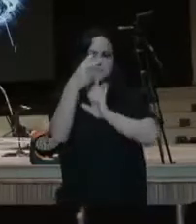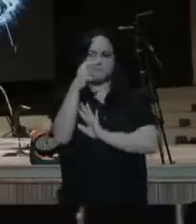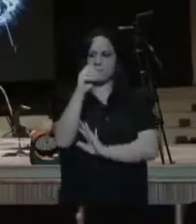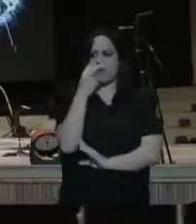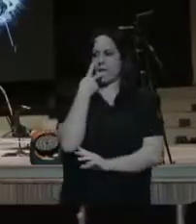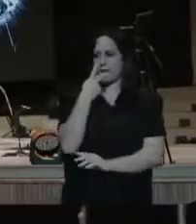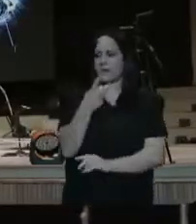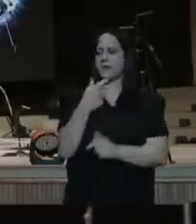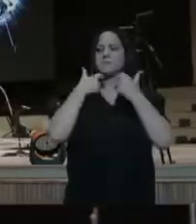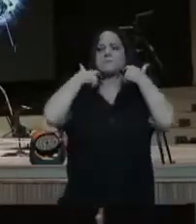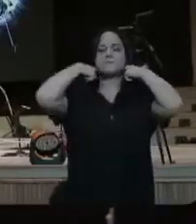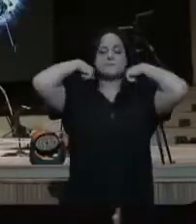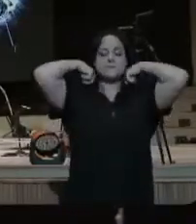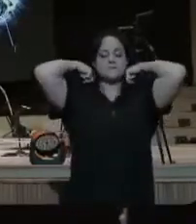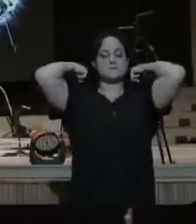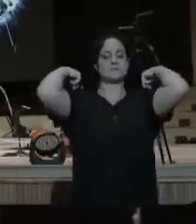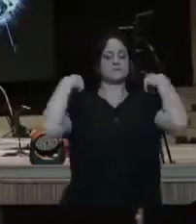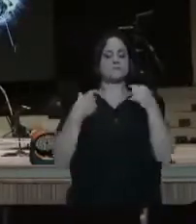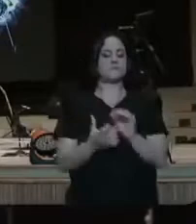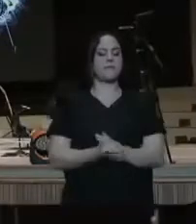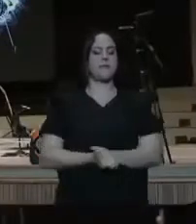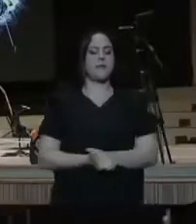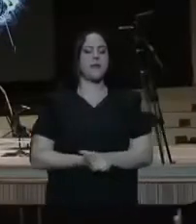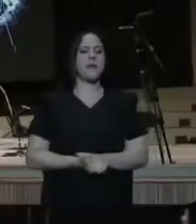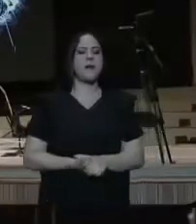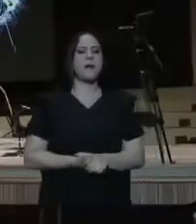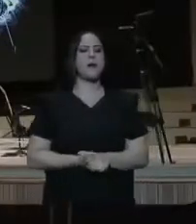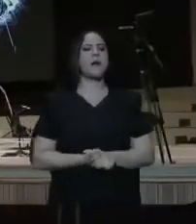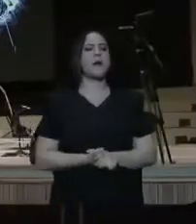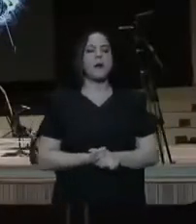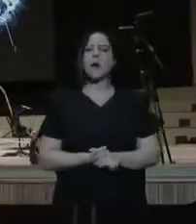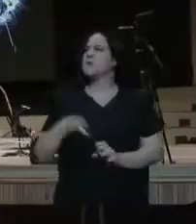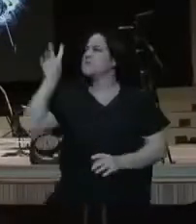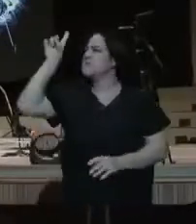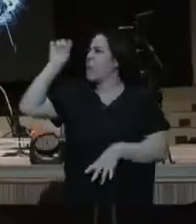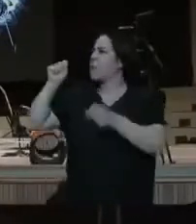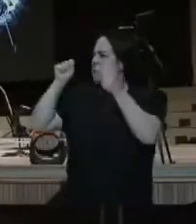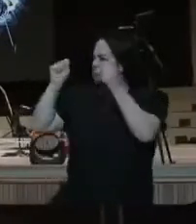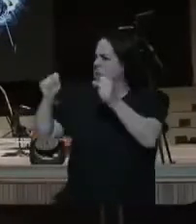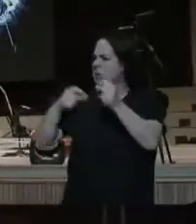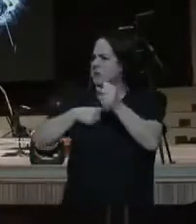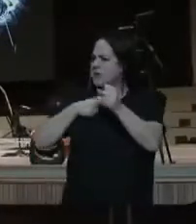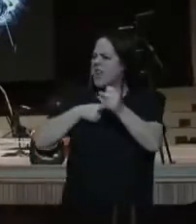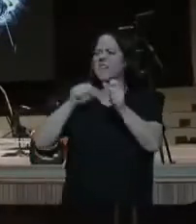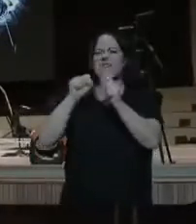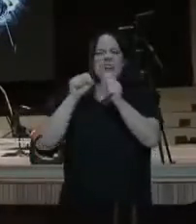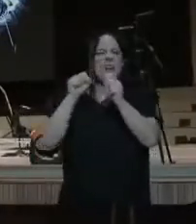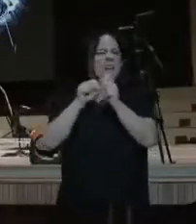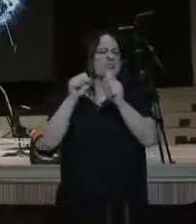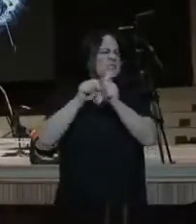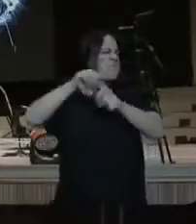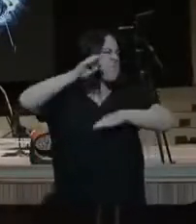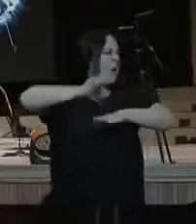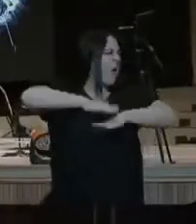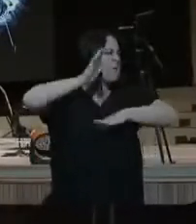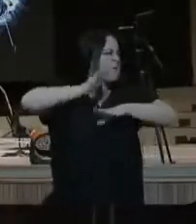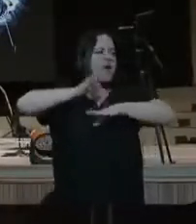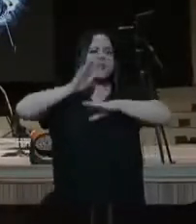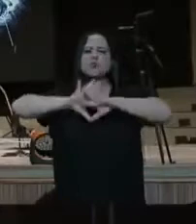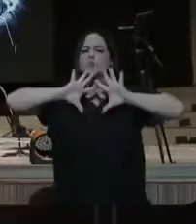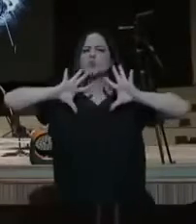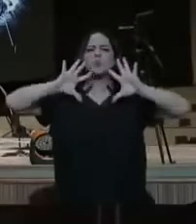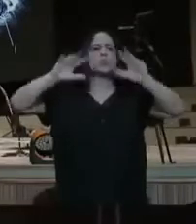garante dizendo ora aquele que é poderoso pra fazer infinitamente mais do que